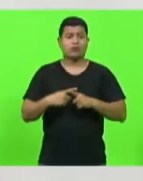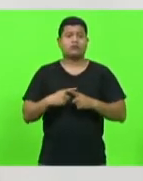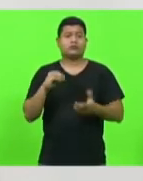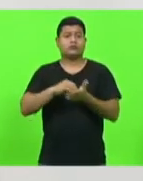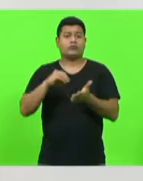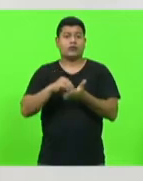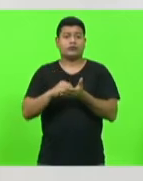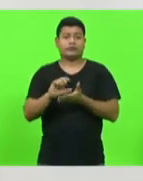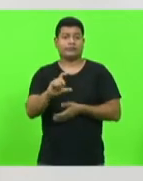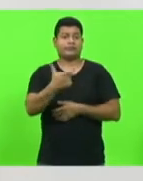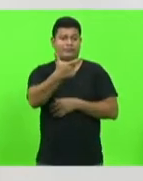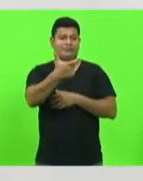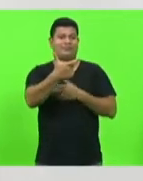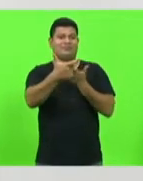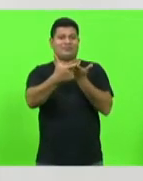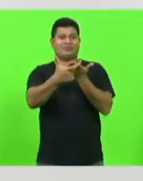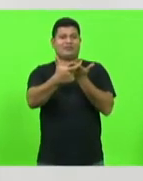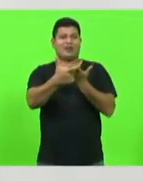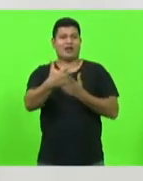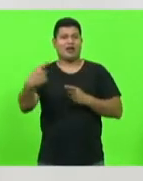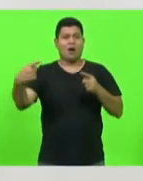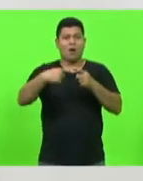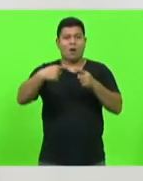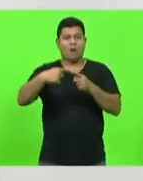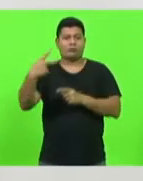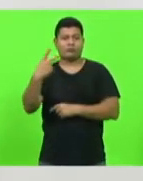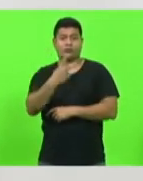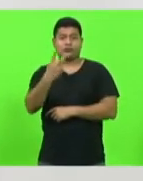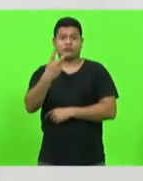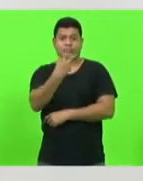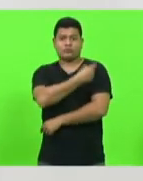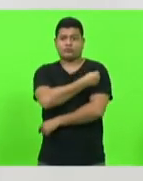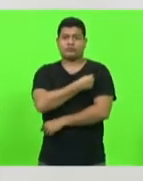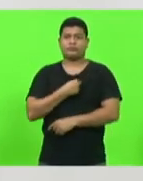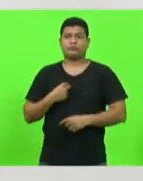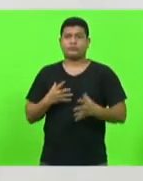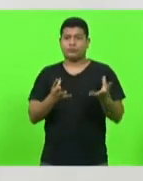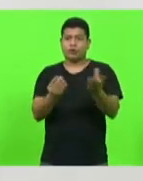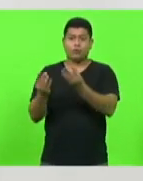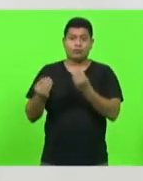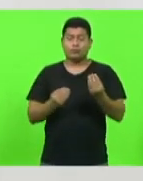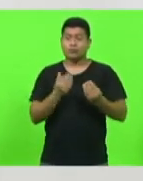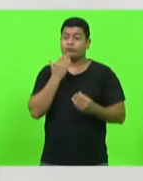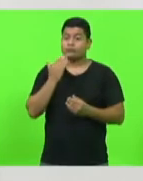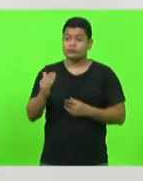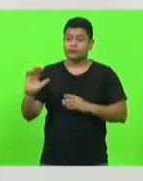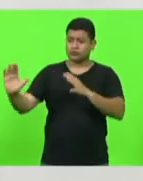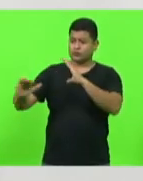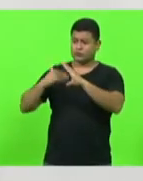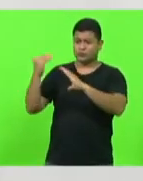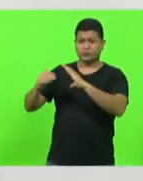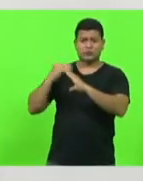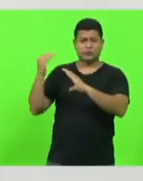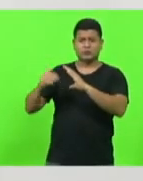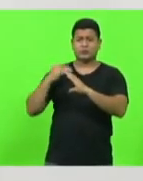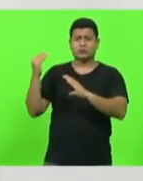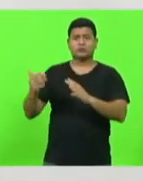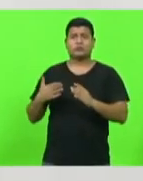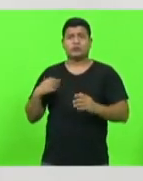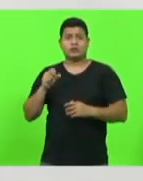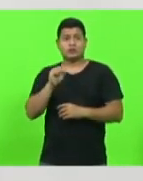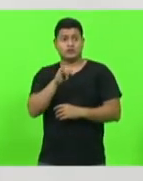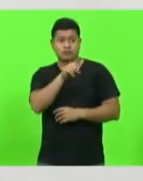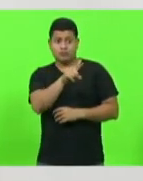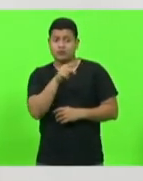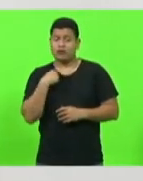passaporte. E aí começou a vir pedidos de pessoas que têm comorbidade, têm uma enfermidade, e o médico disse, olha, se você tomar esta